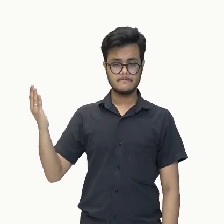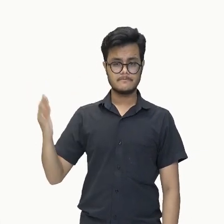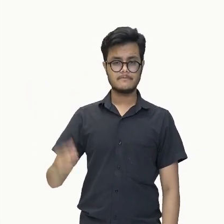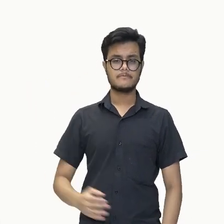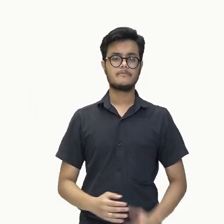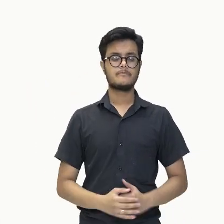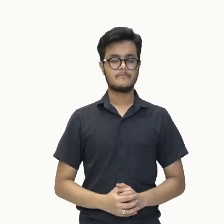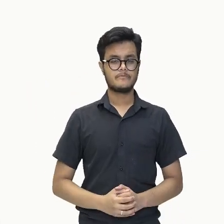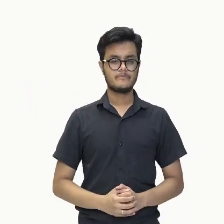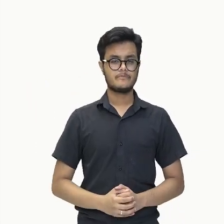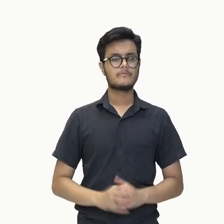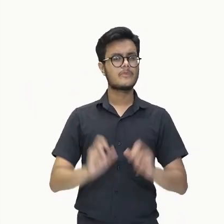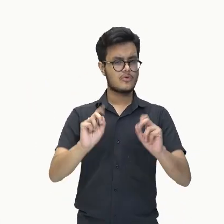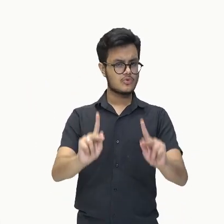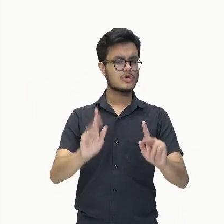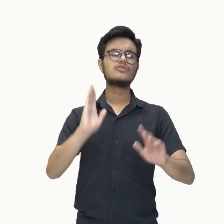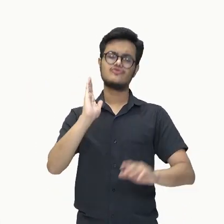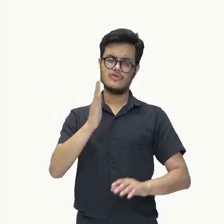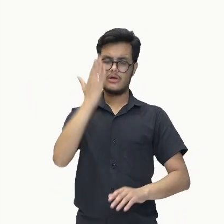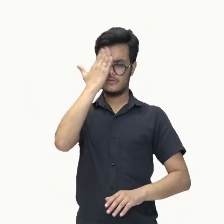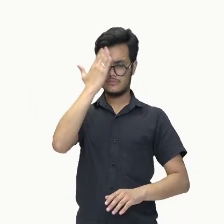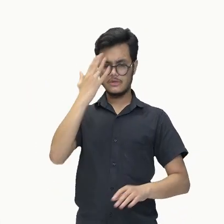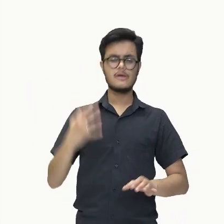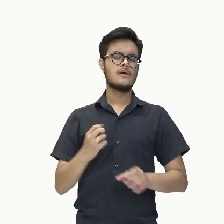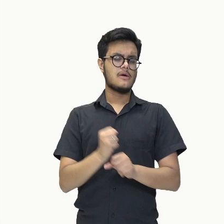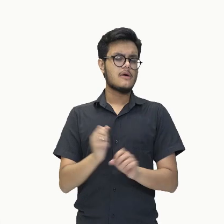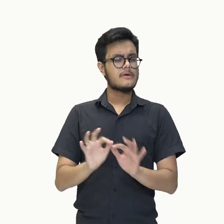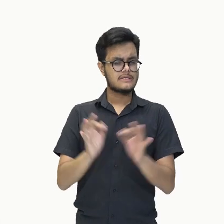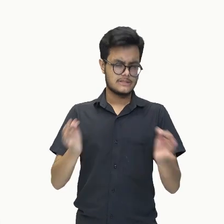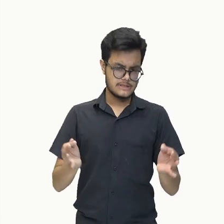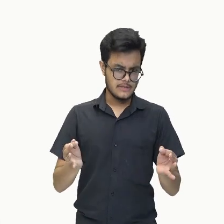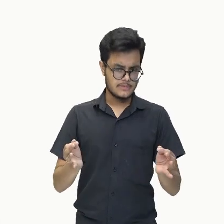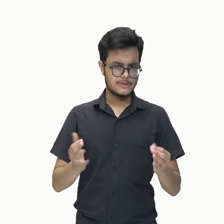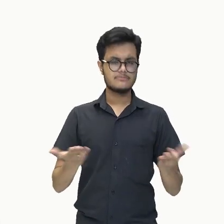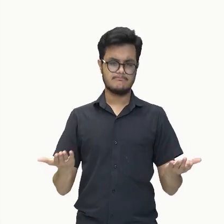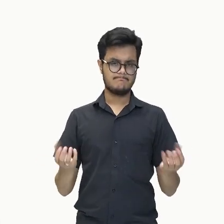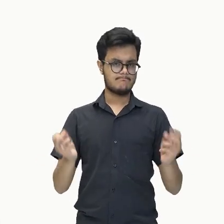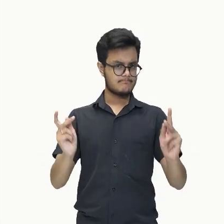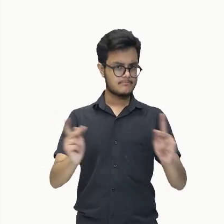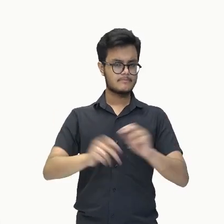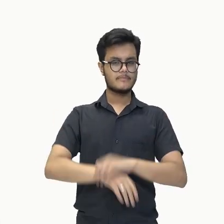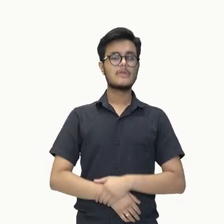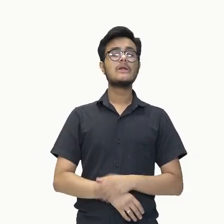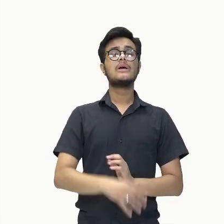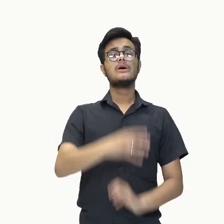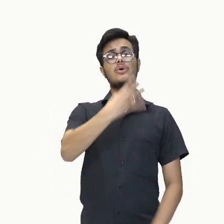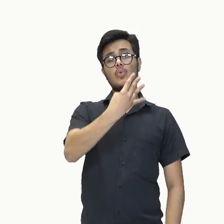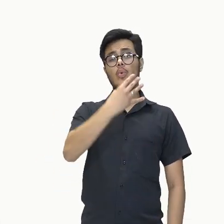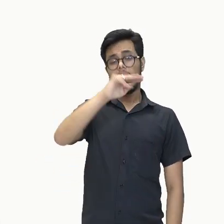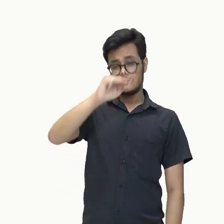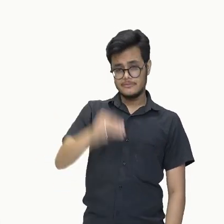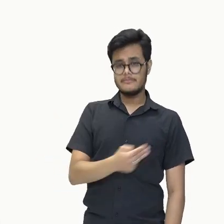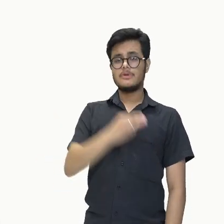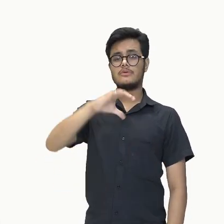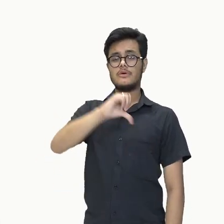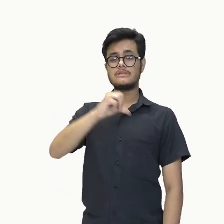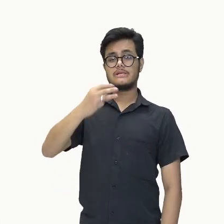Claro que o valor já foi pré-calculado para nós otimizarmos o nosso tempo. E vamos ter